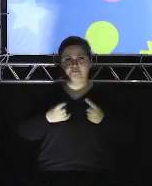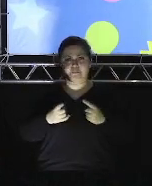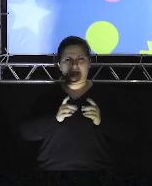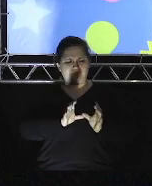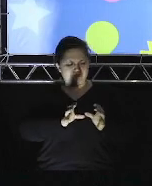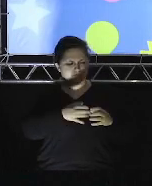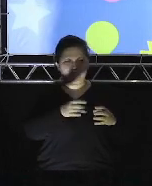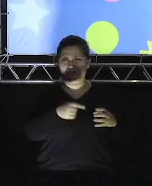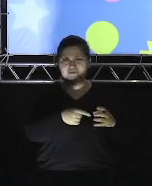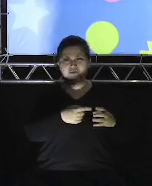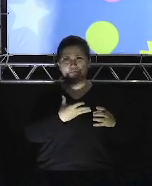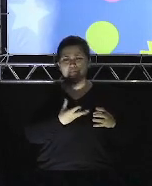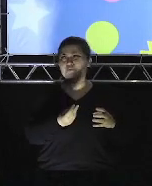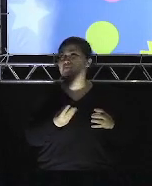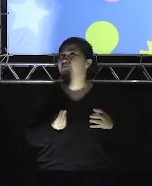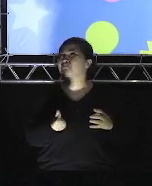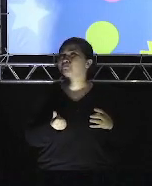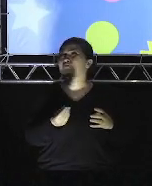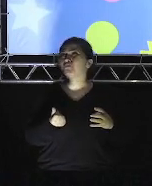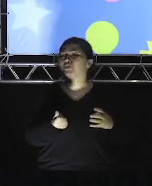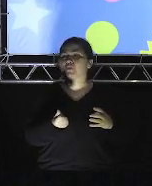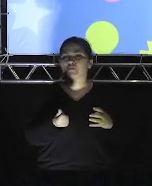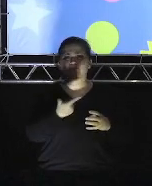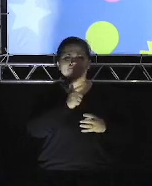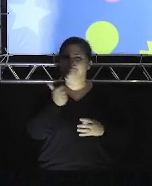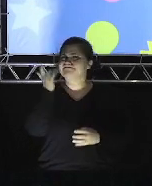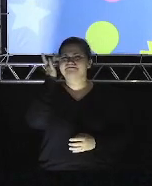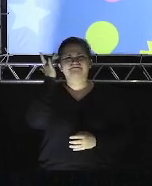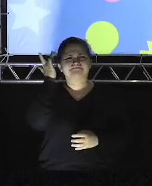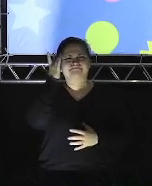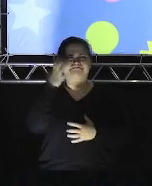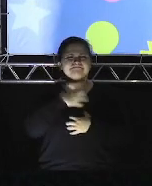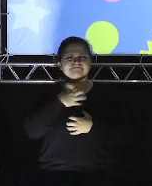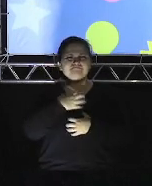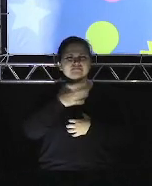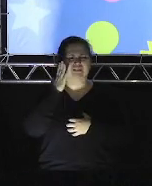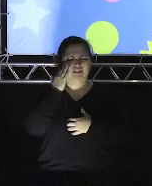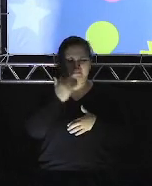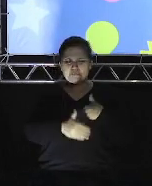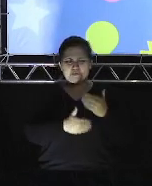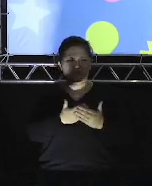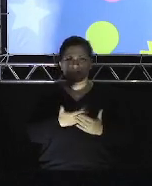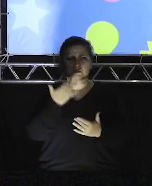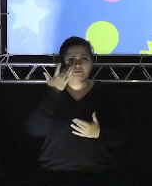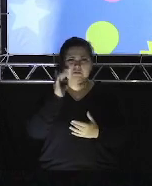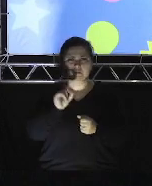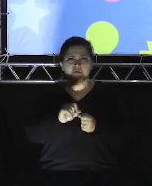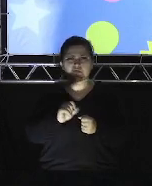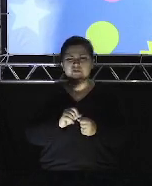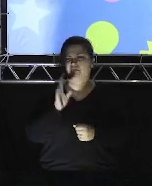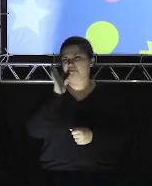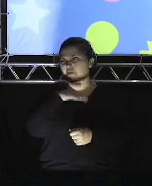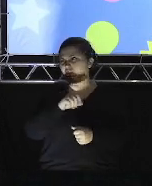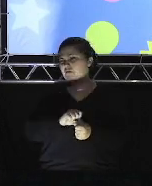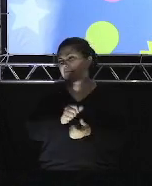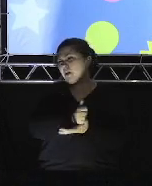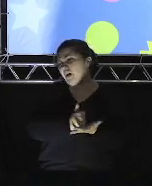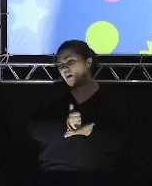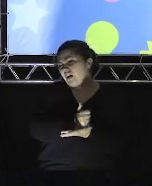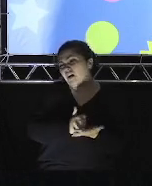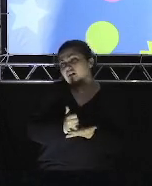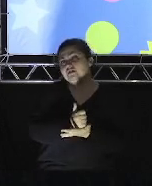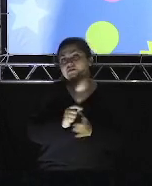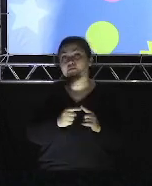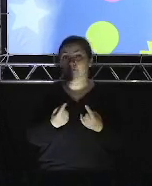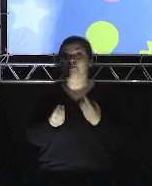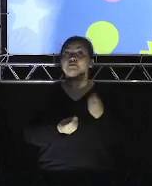times eles eram muito imaturos no sentido de processos, gaps muito básicos. Só que, como a gente tinha